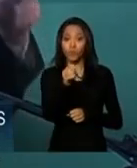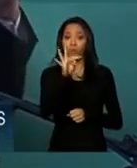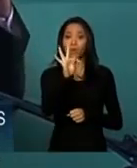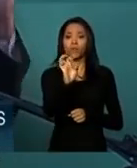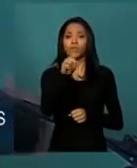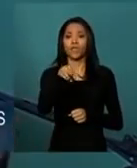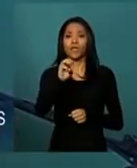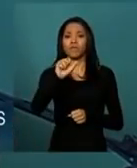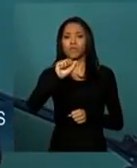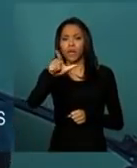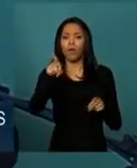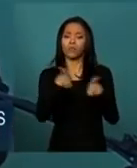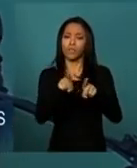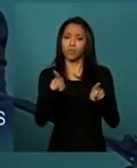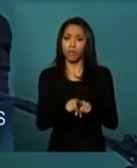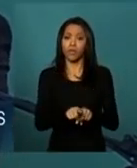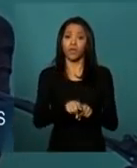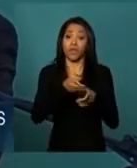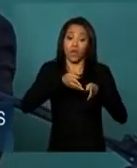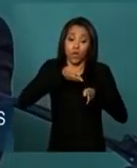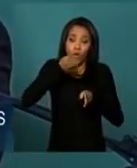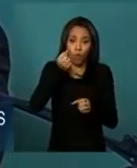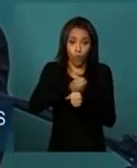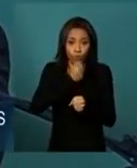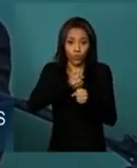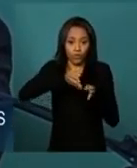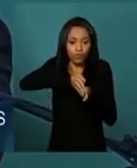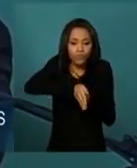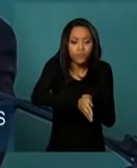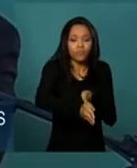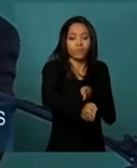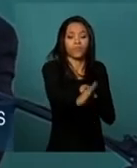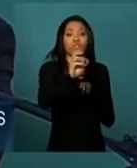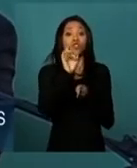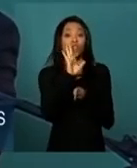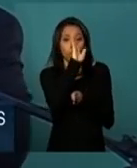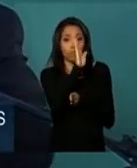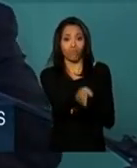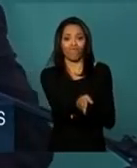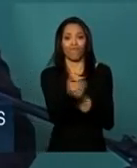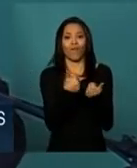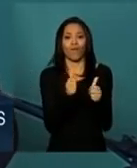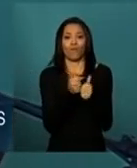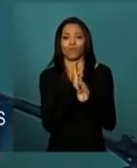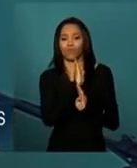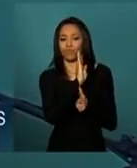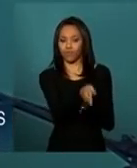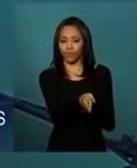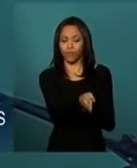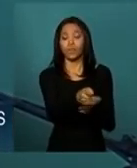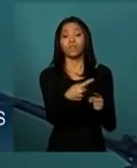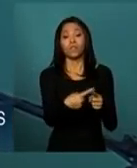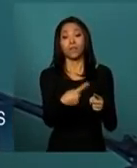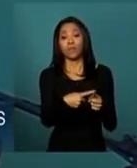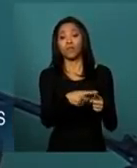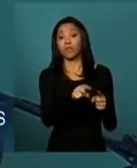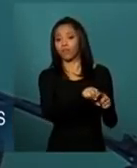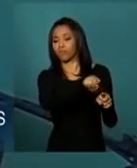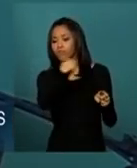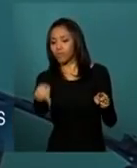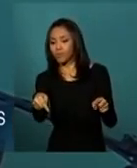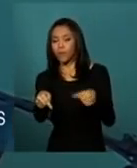construção dos corredores de ônibus, não apenas os troncais, mas também aqueles que fazem as conexões dos vários